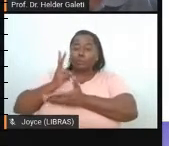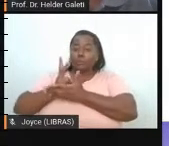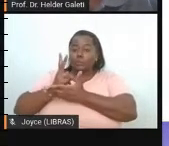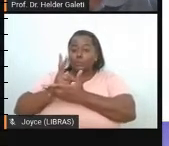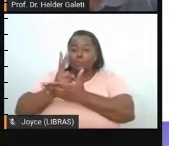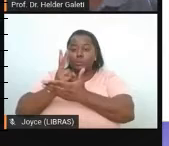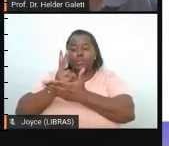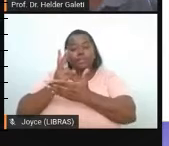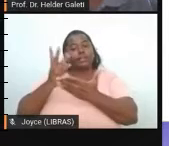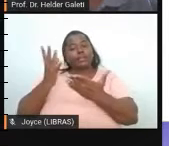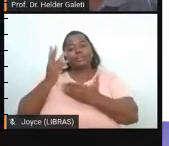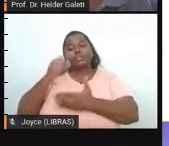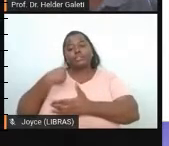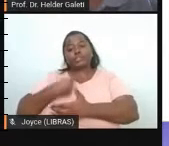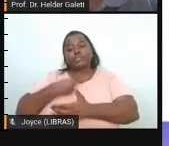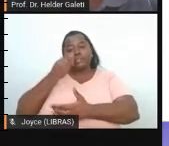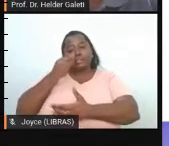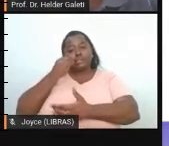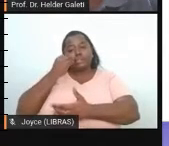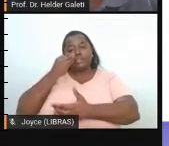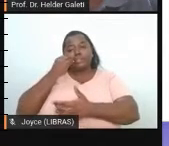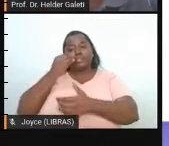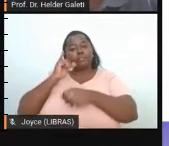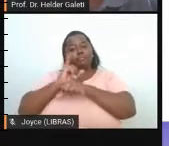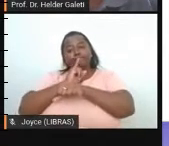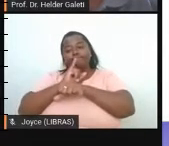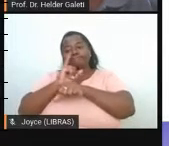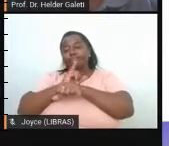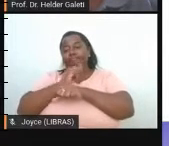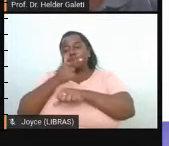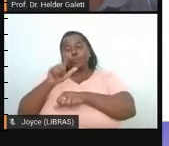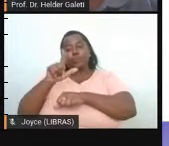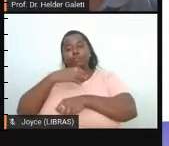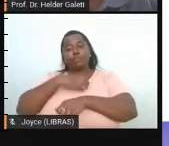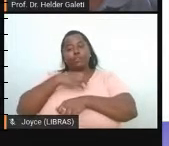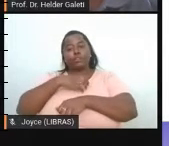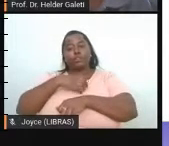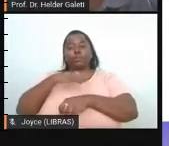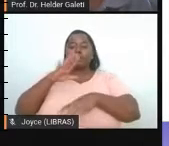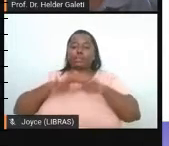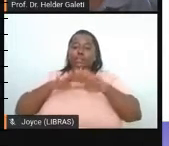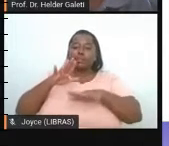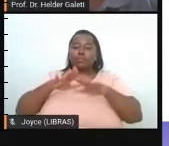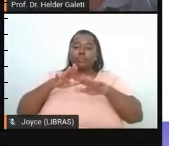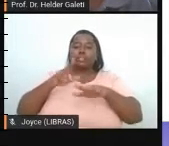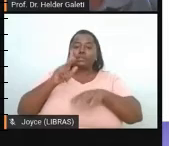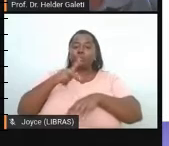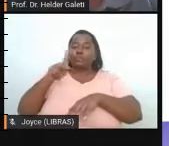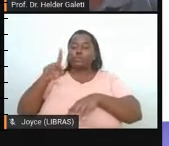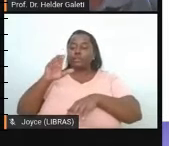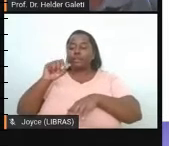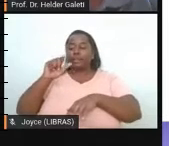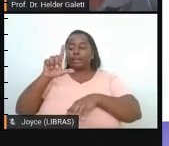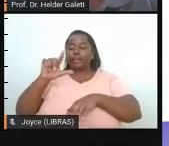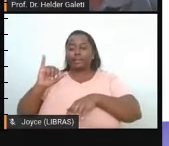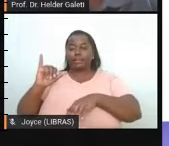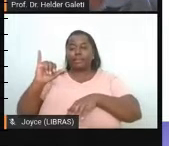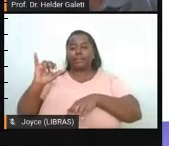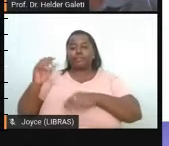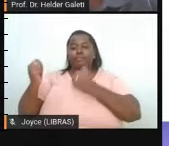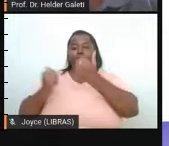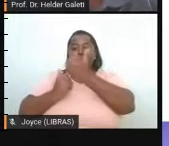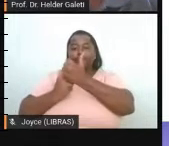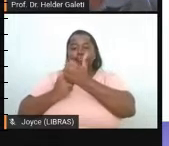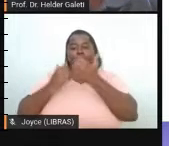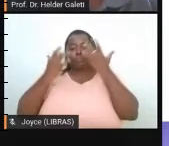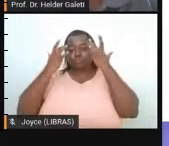vai tentar dar um outro encaminhamento aqui, talvez acionando a professora Kali também. Nós